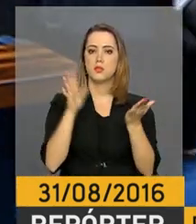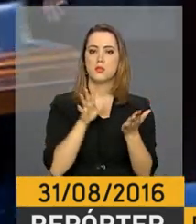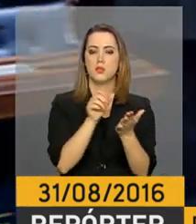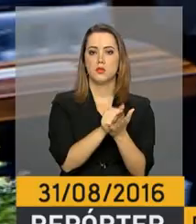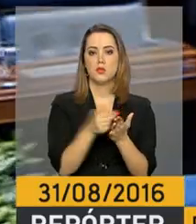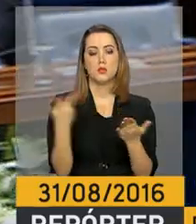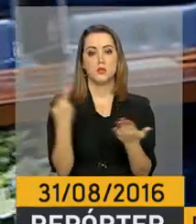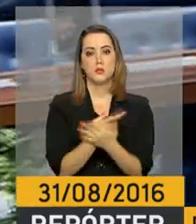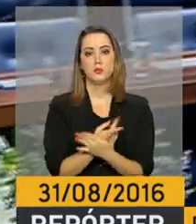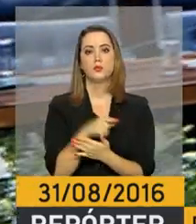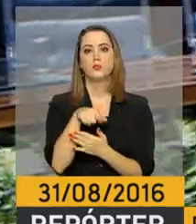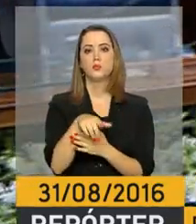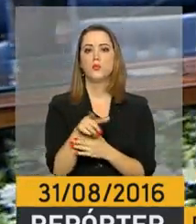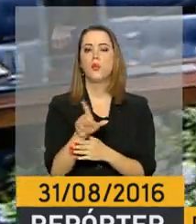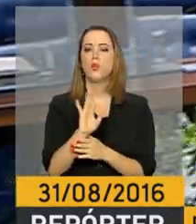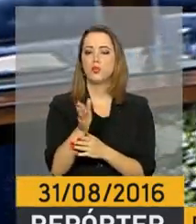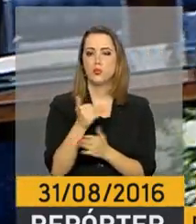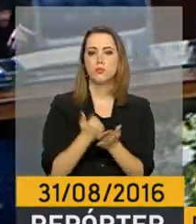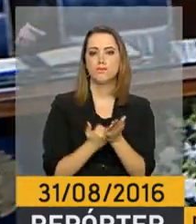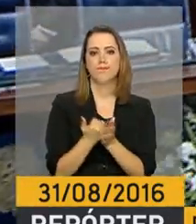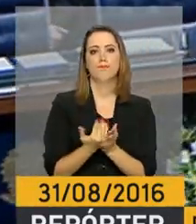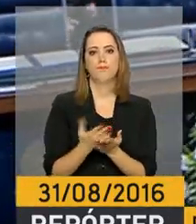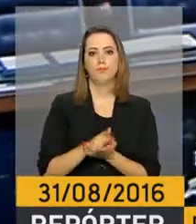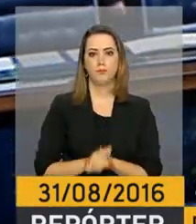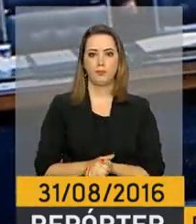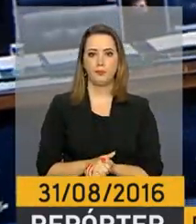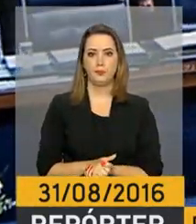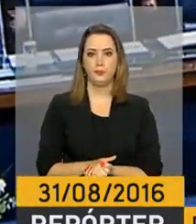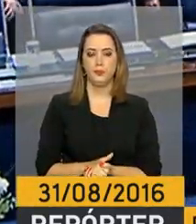que acontece dentro de instantes.